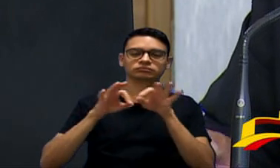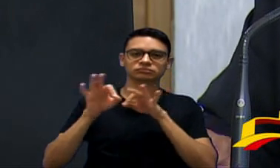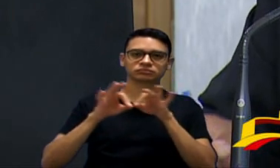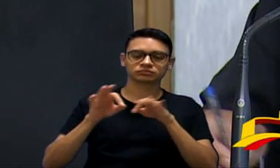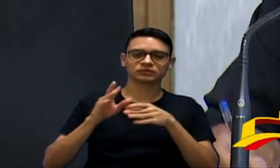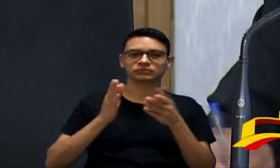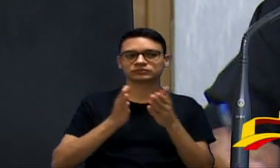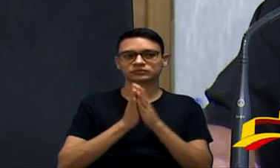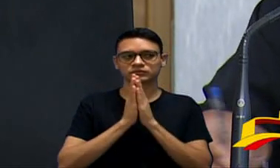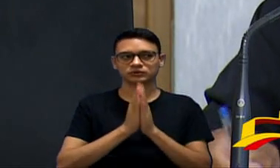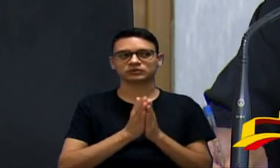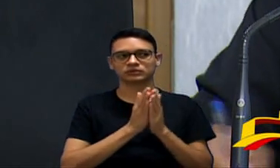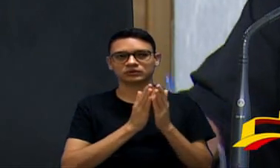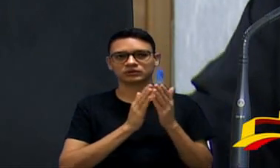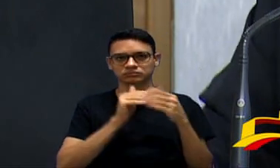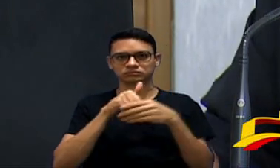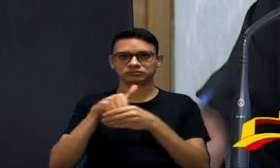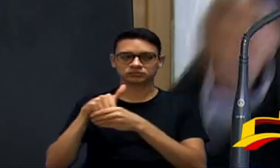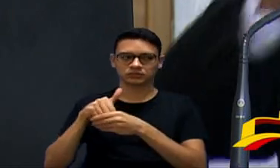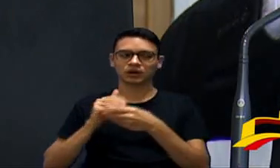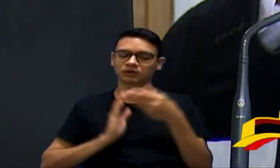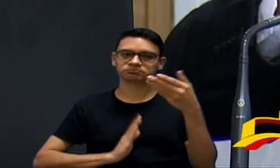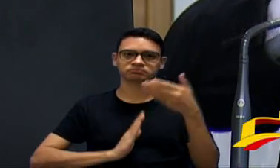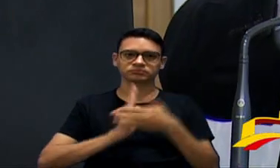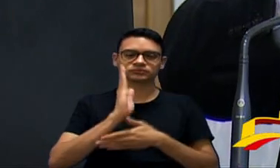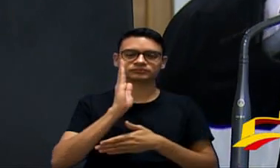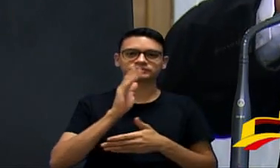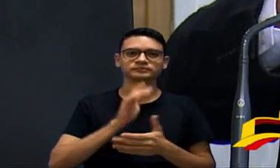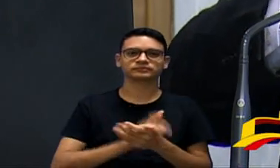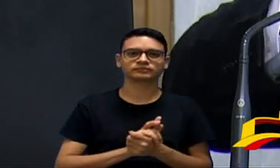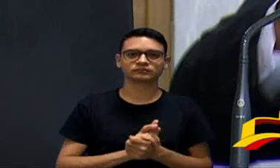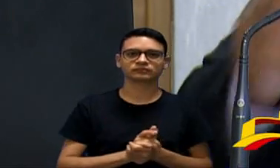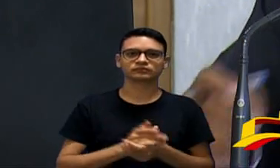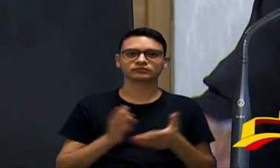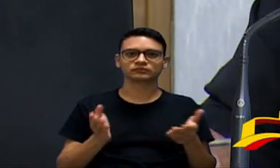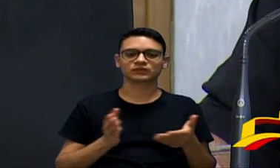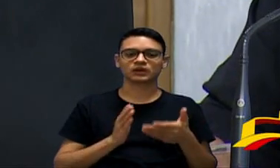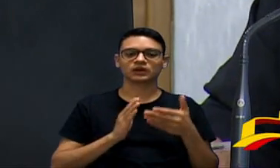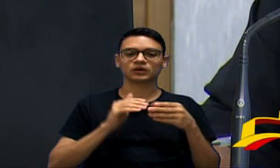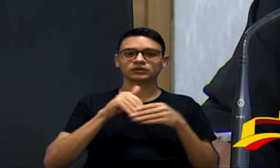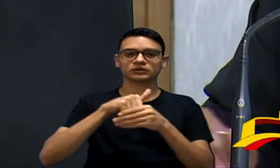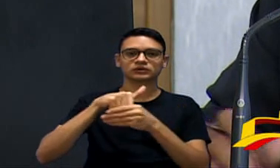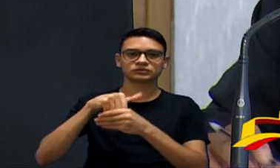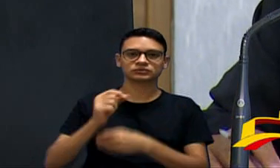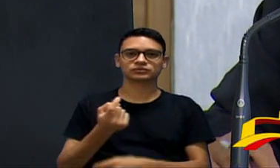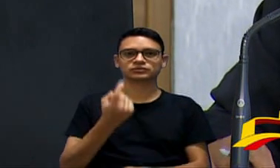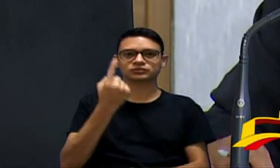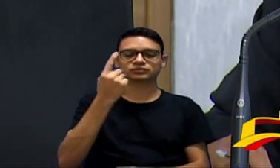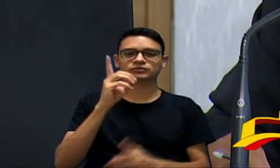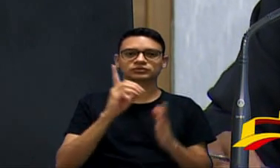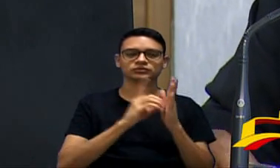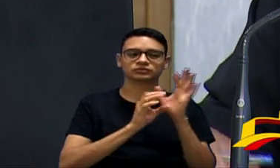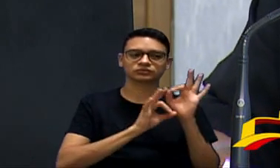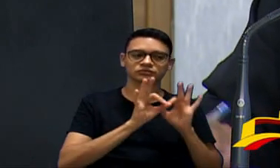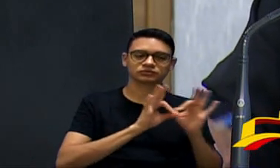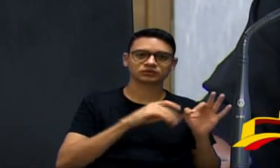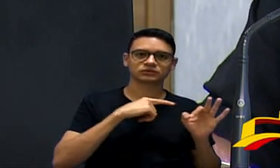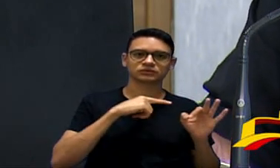os vereadores concordam, permanece como estão, aprovado. Votação única, projeto de decreto legislativo